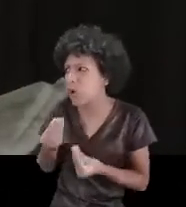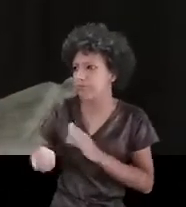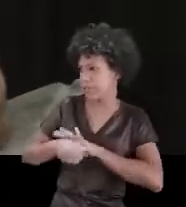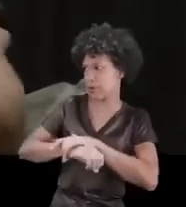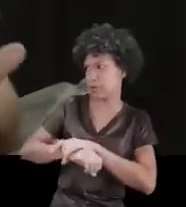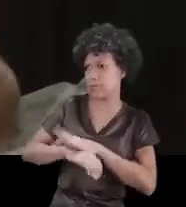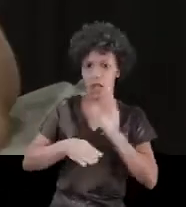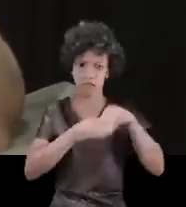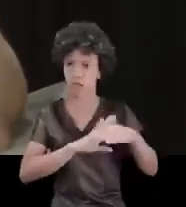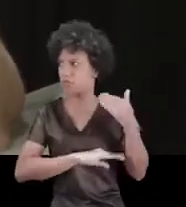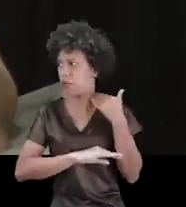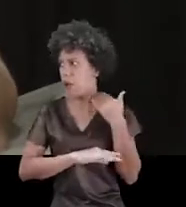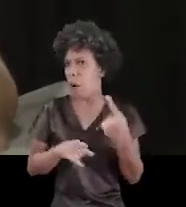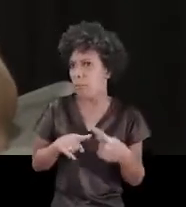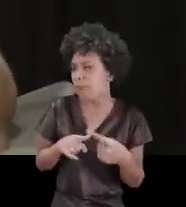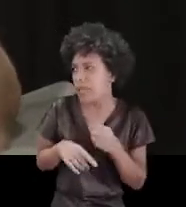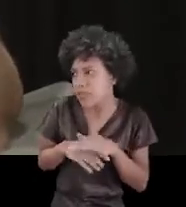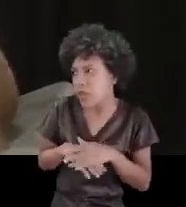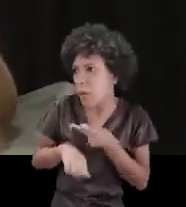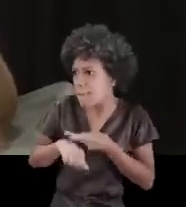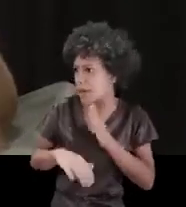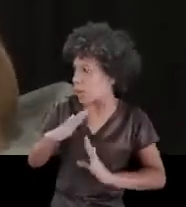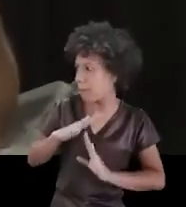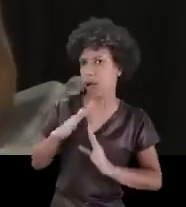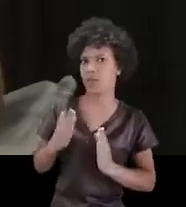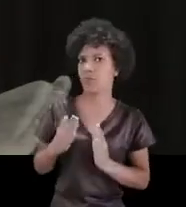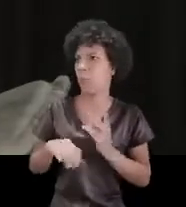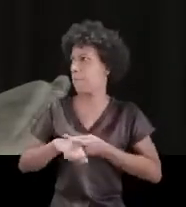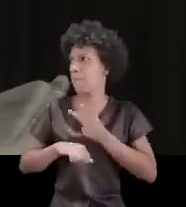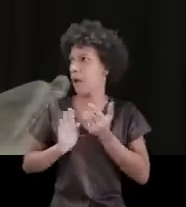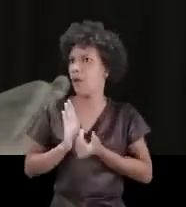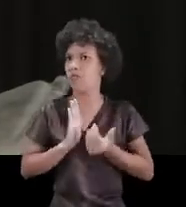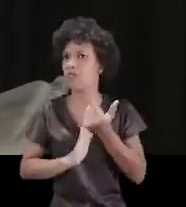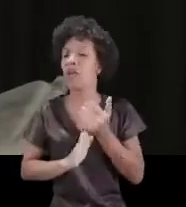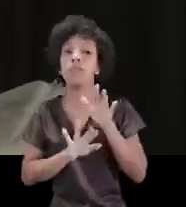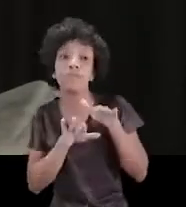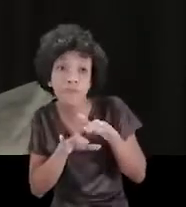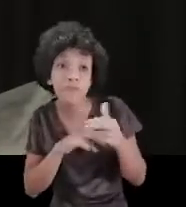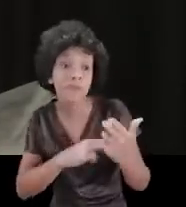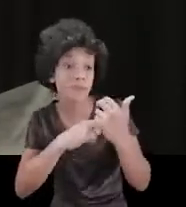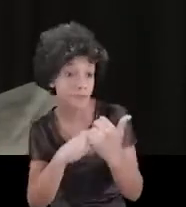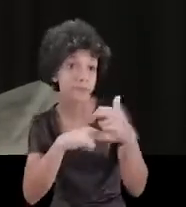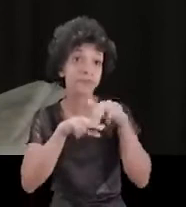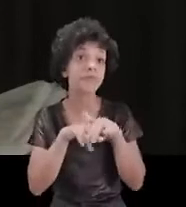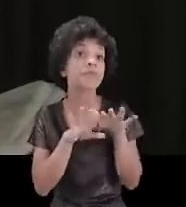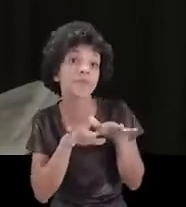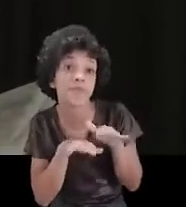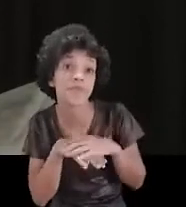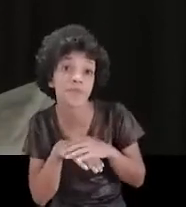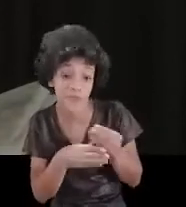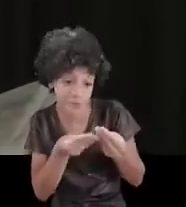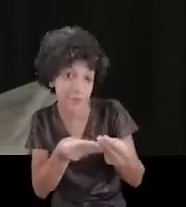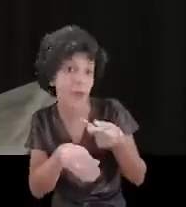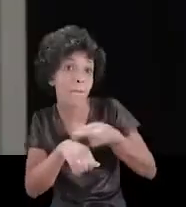dessas agências porque se você tá com um prêmio máximo um prêmio grande Tu tá indo lá falar para um cara que é Você não confia